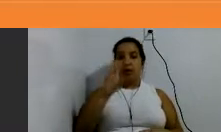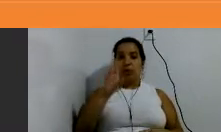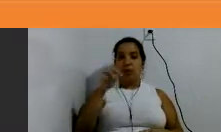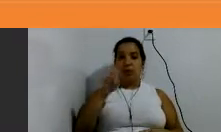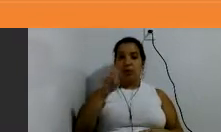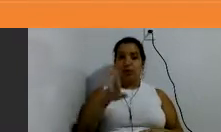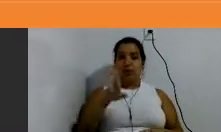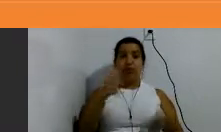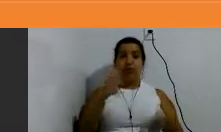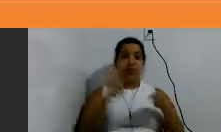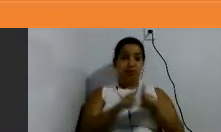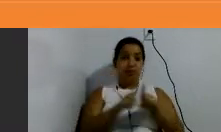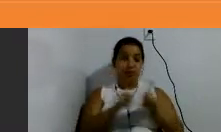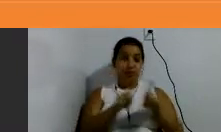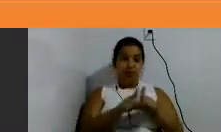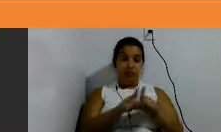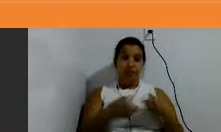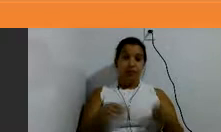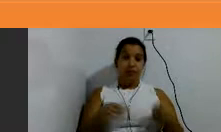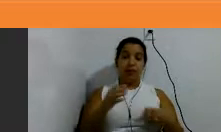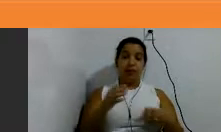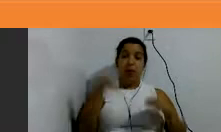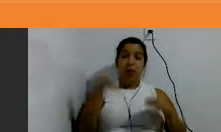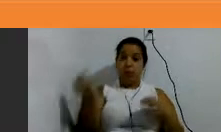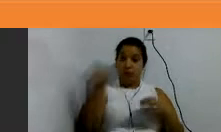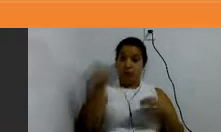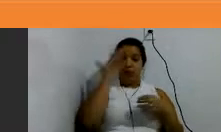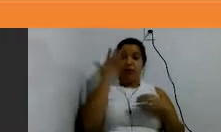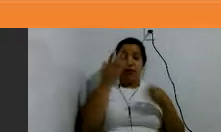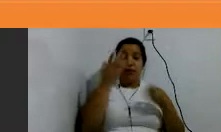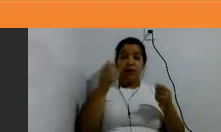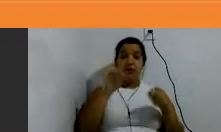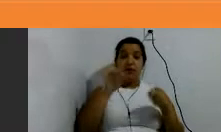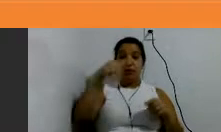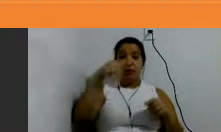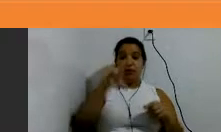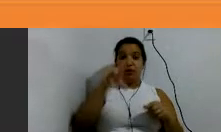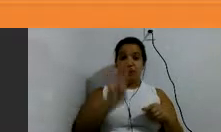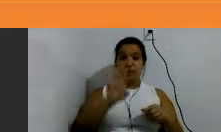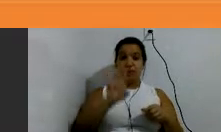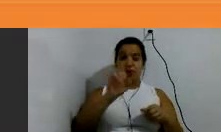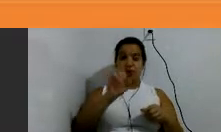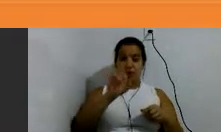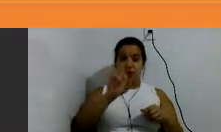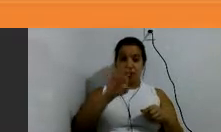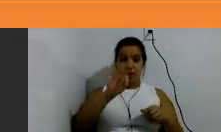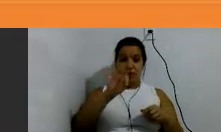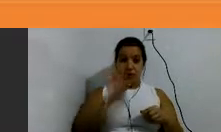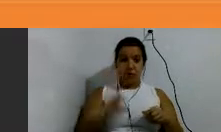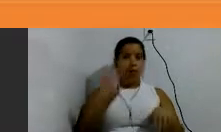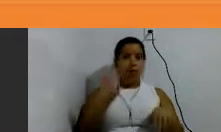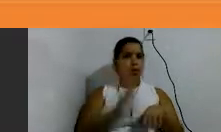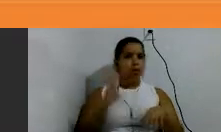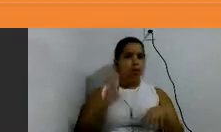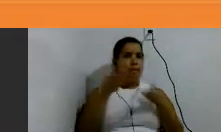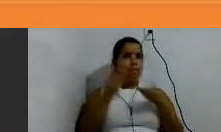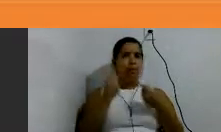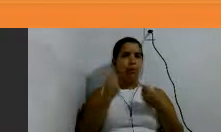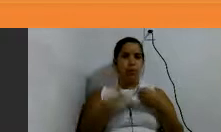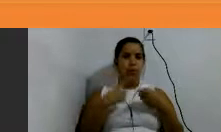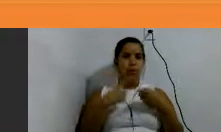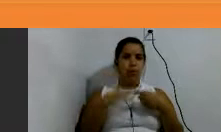Temos também reação de imunofluorescência indireta, que é um método mais utilizado. Então, a gente tem uma vantagem,